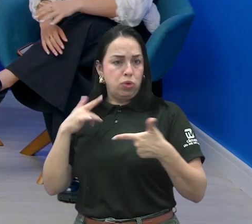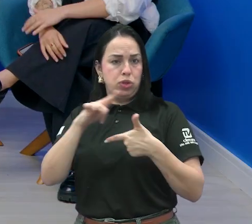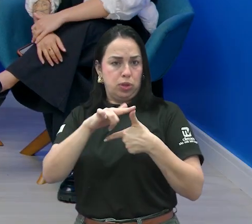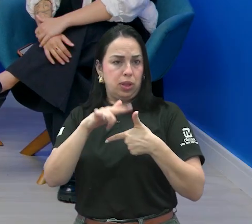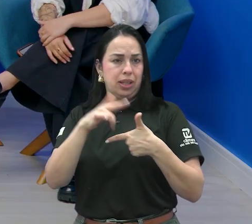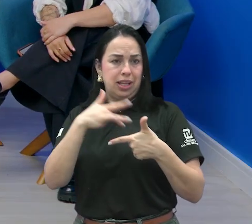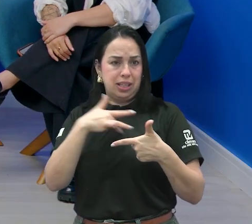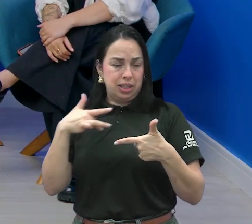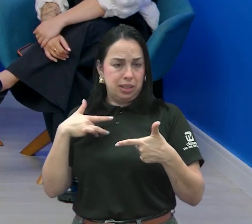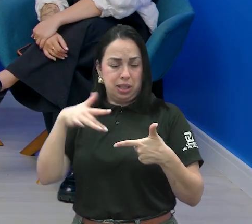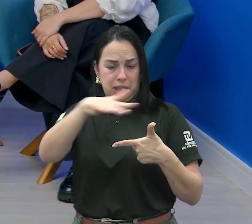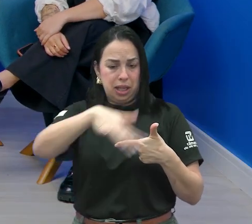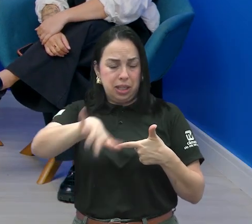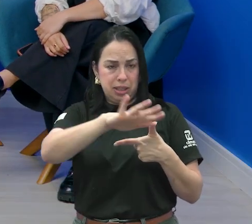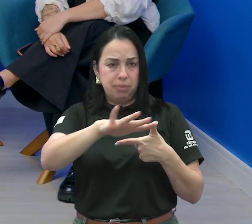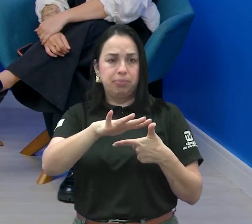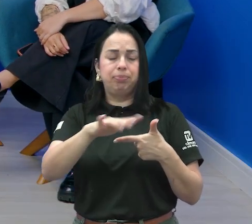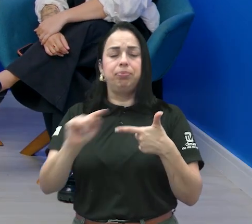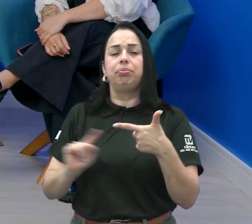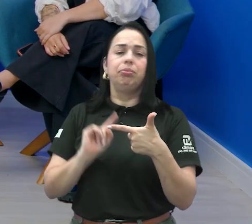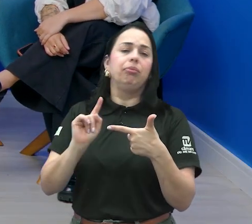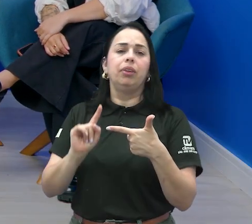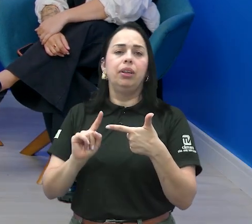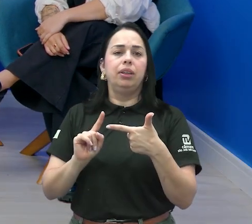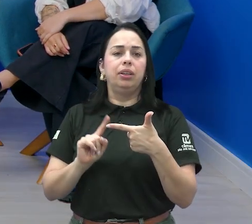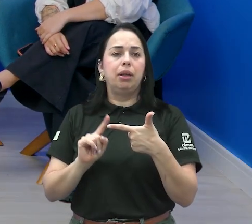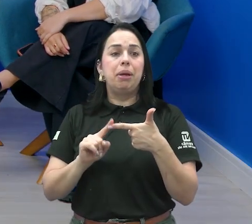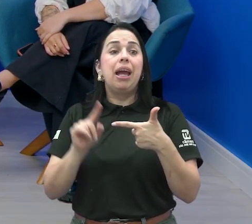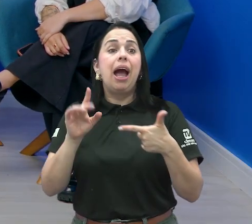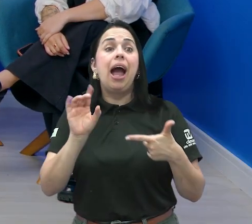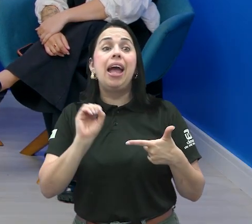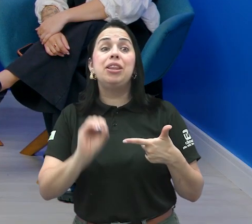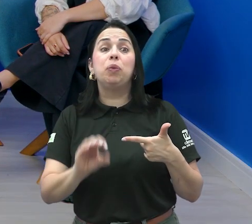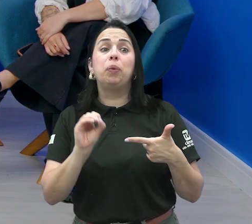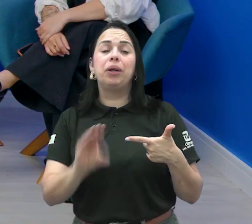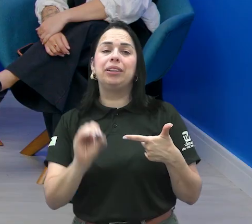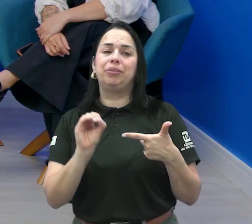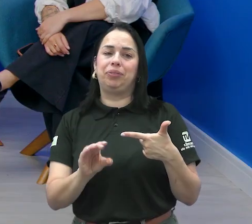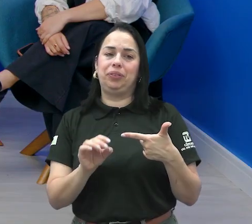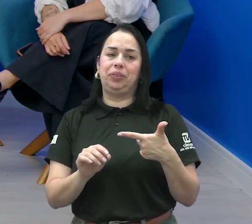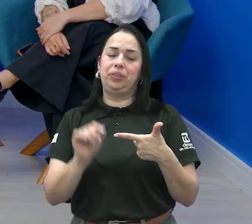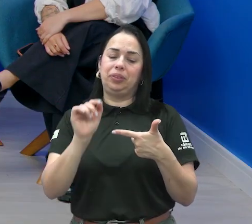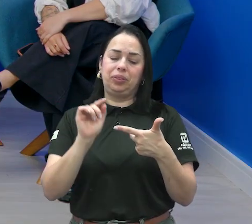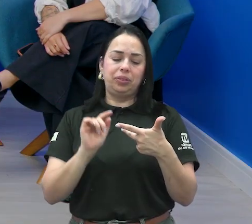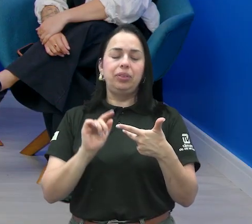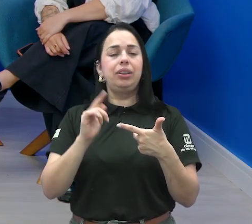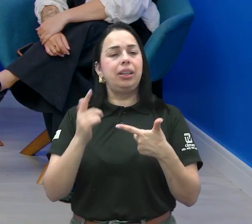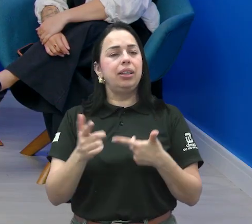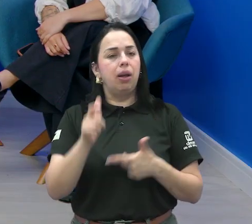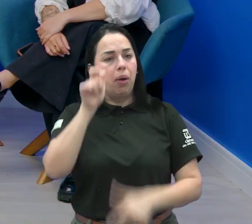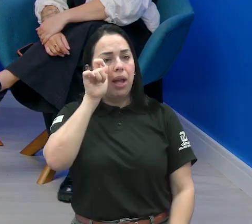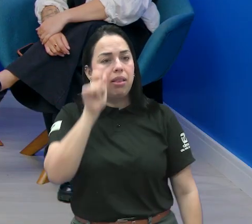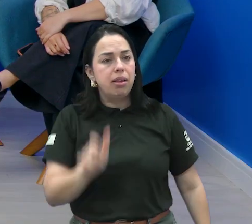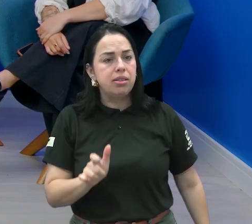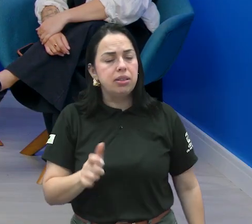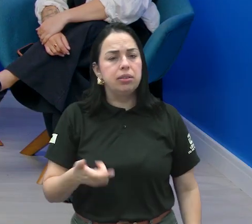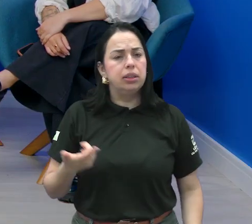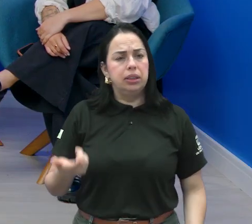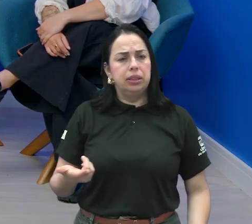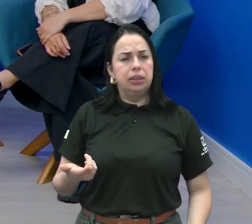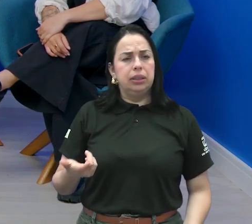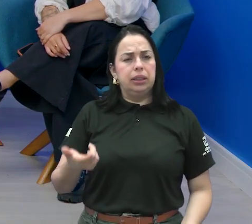dentro do país, da região, do município, e também olhou para a educação. Né? Então, é interessante pensar